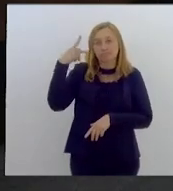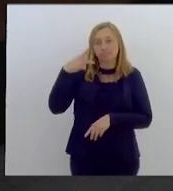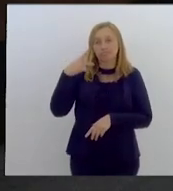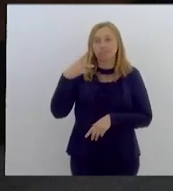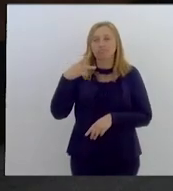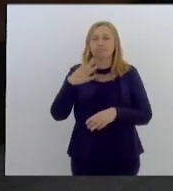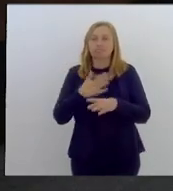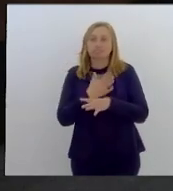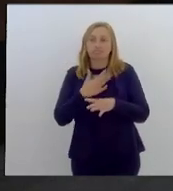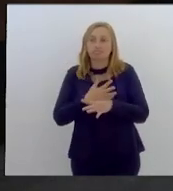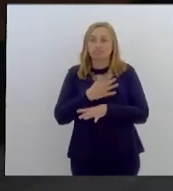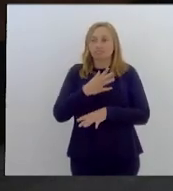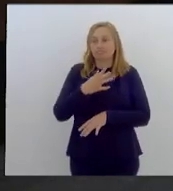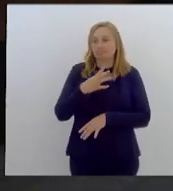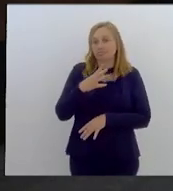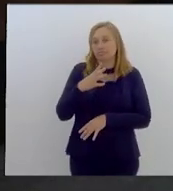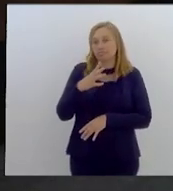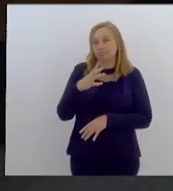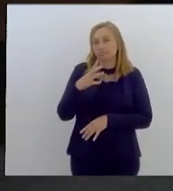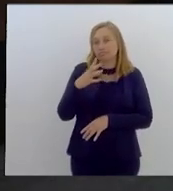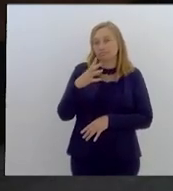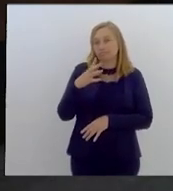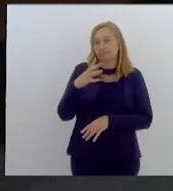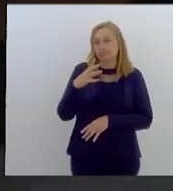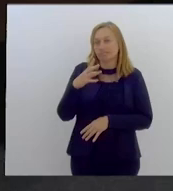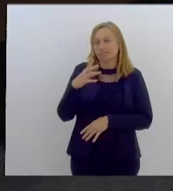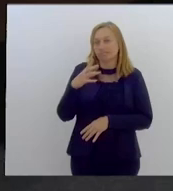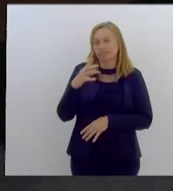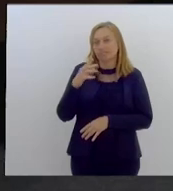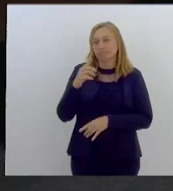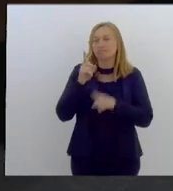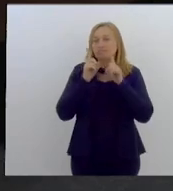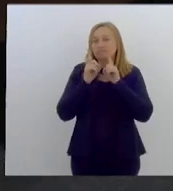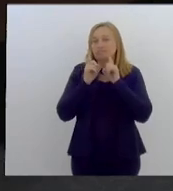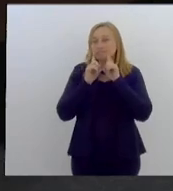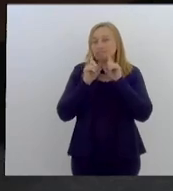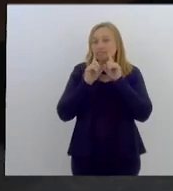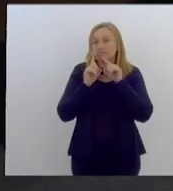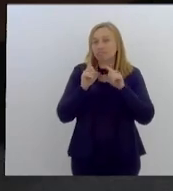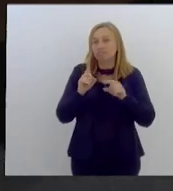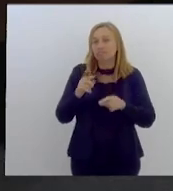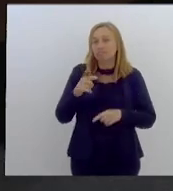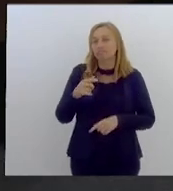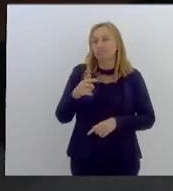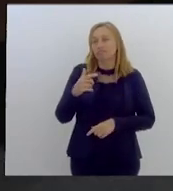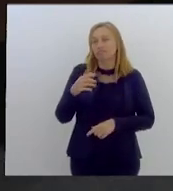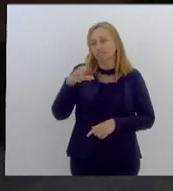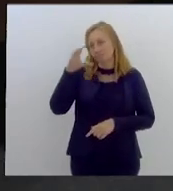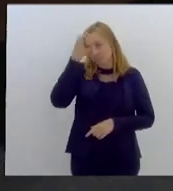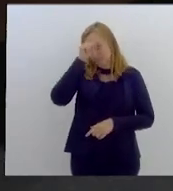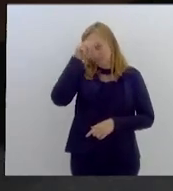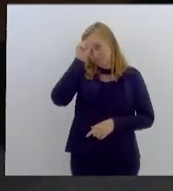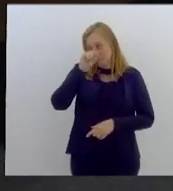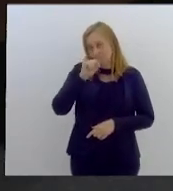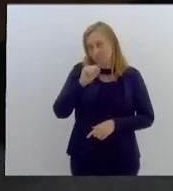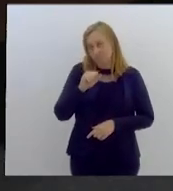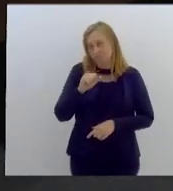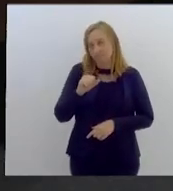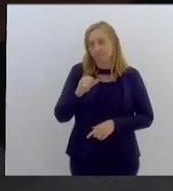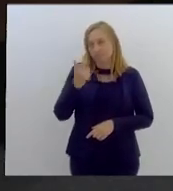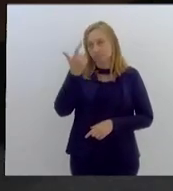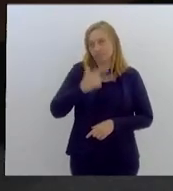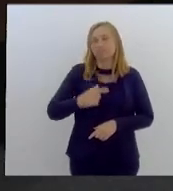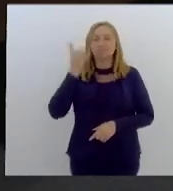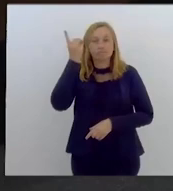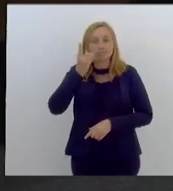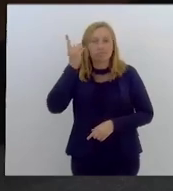Macaé e me tornar deputado em 2018, foi que eu fui aprendendo. E eu sempre tive uma